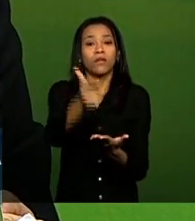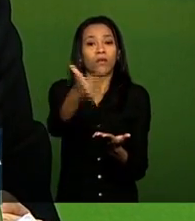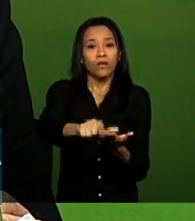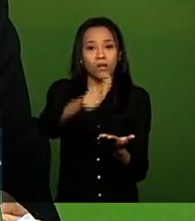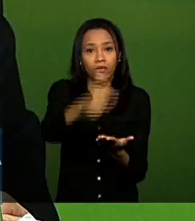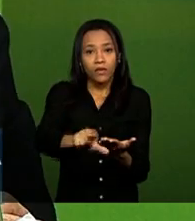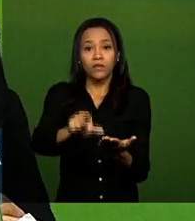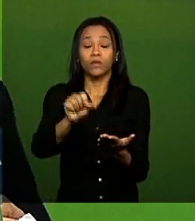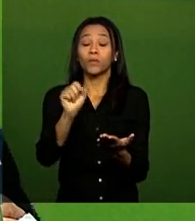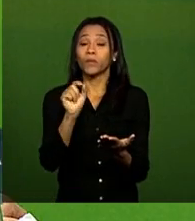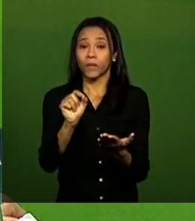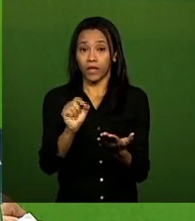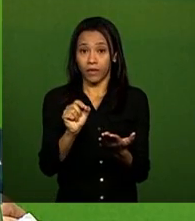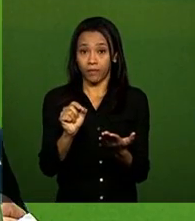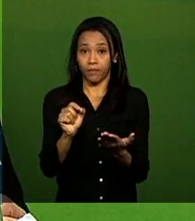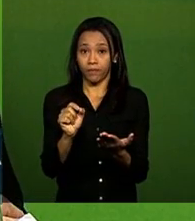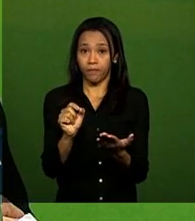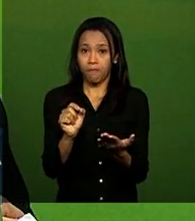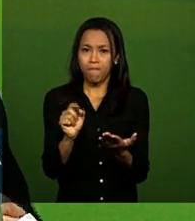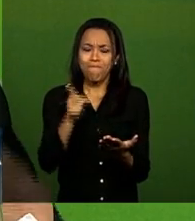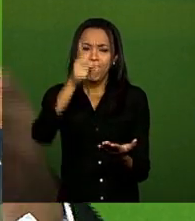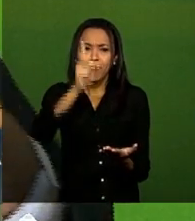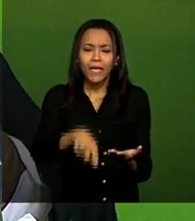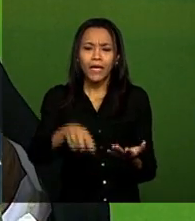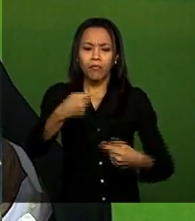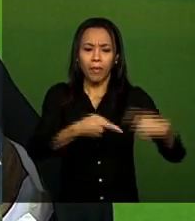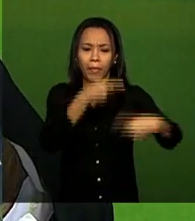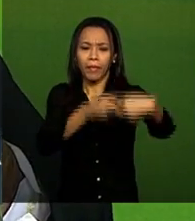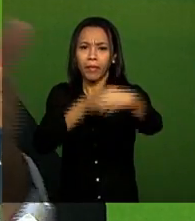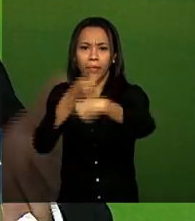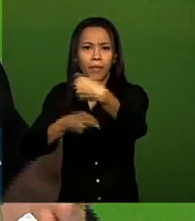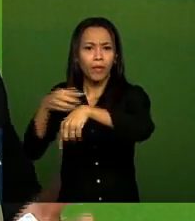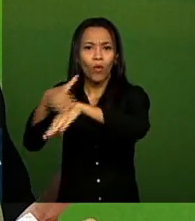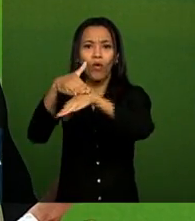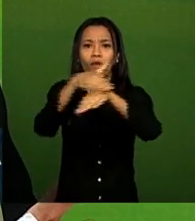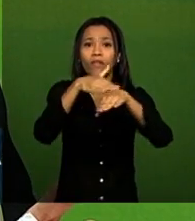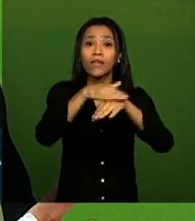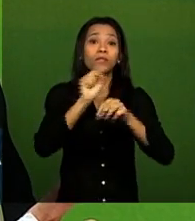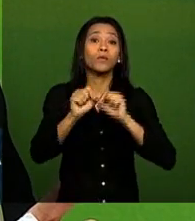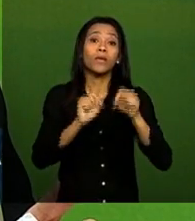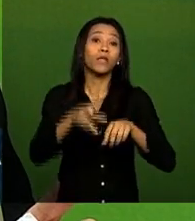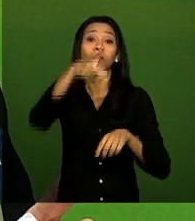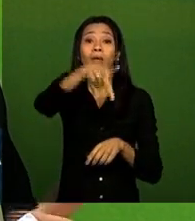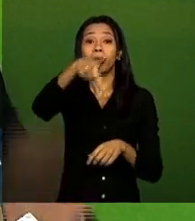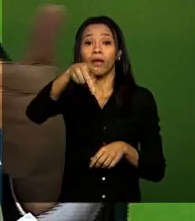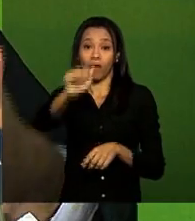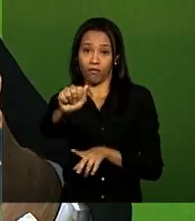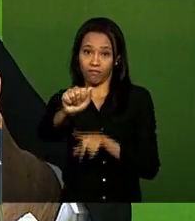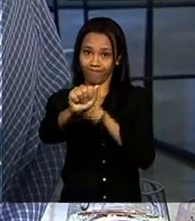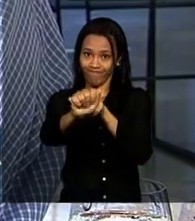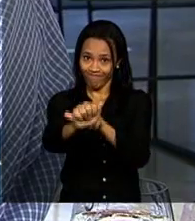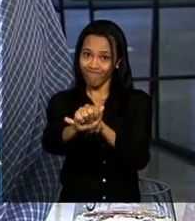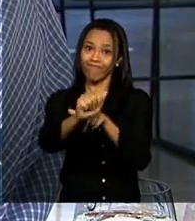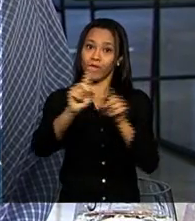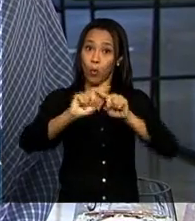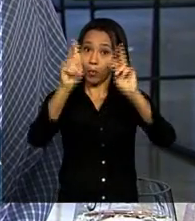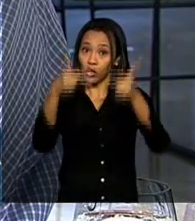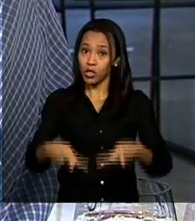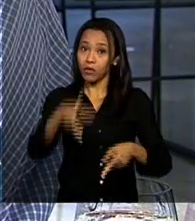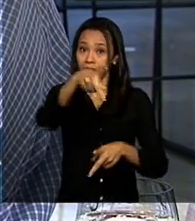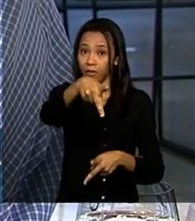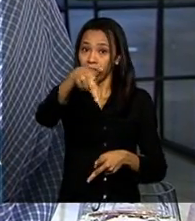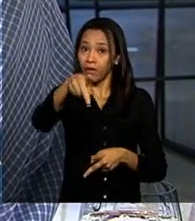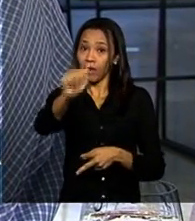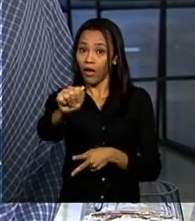muito importante que é o debate sobre o próximo plano plurianual o PPA que é um grande debate que